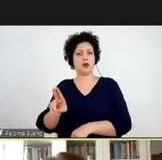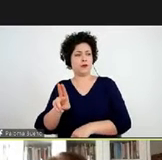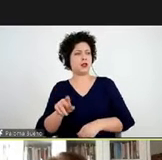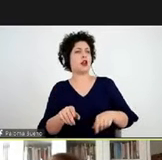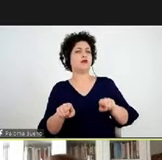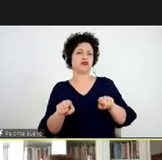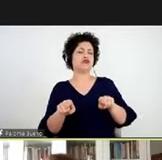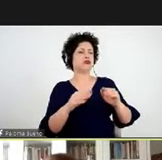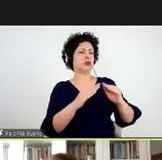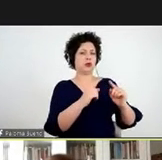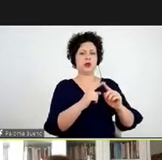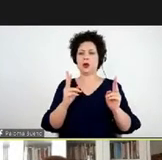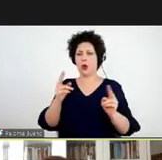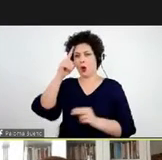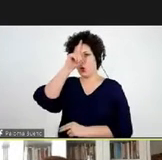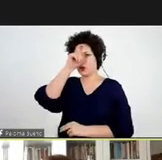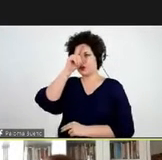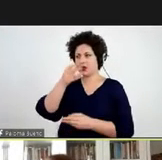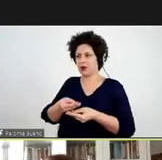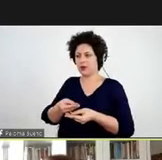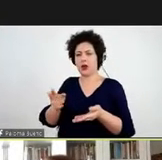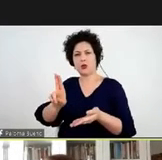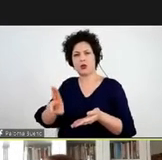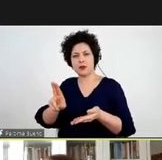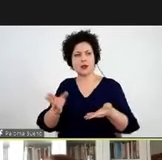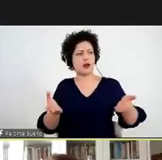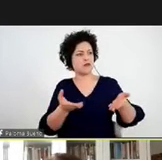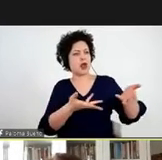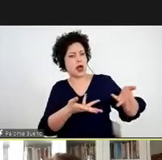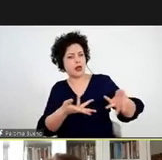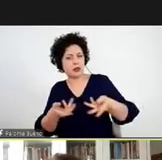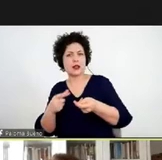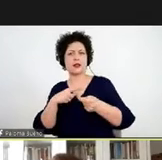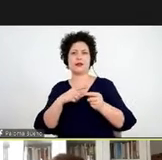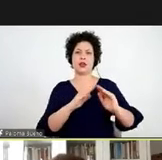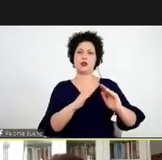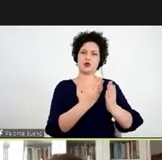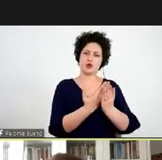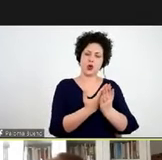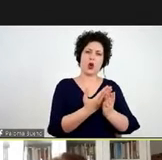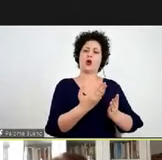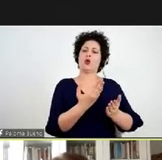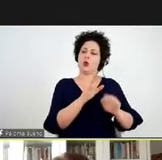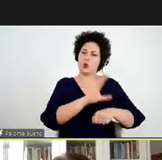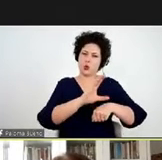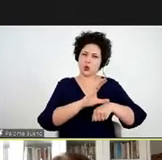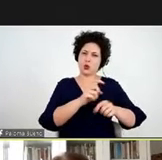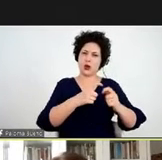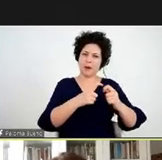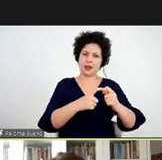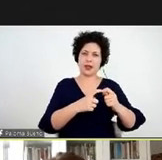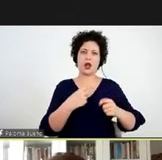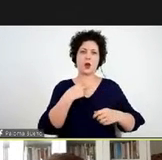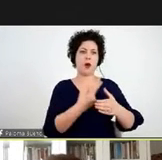assim como o hospital está para uma universidade que tem uma escola de medicina. Não se pode ficar alheio